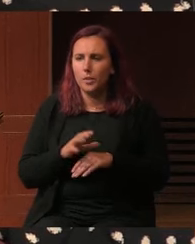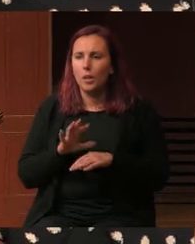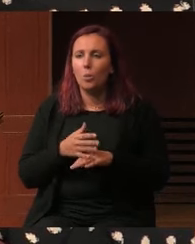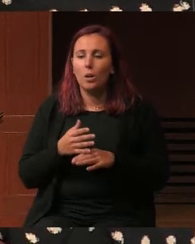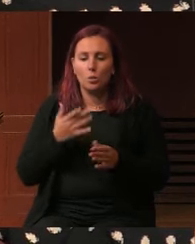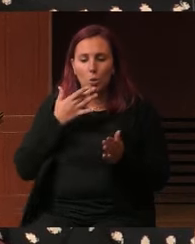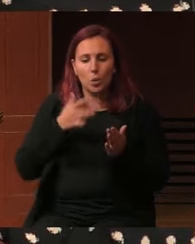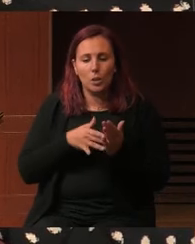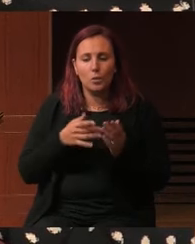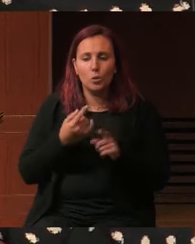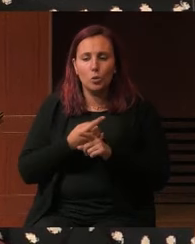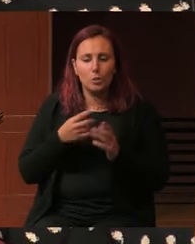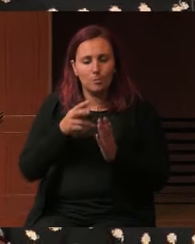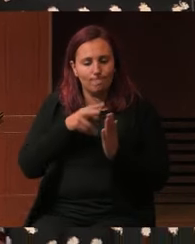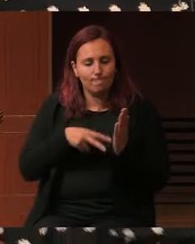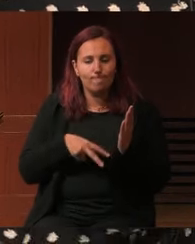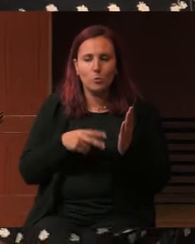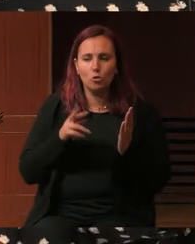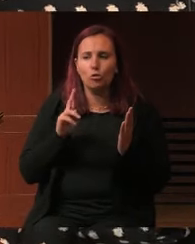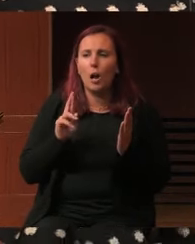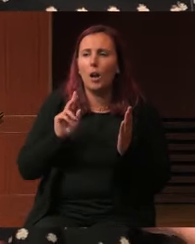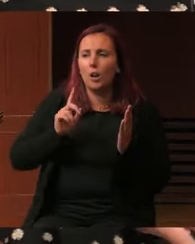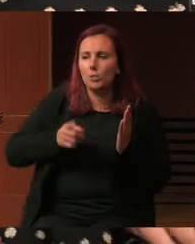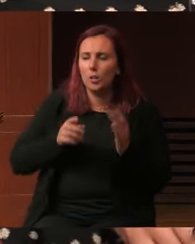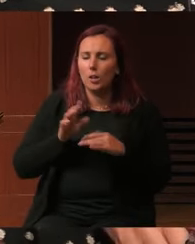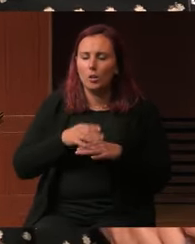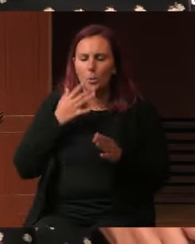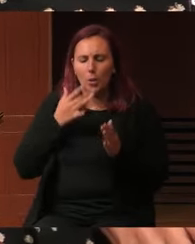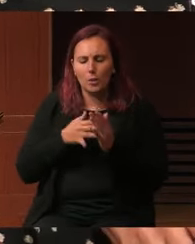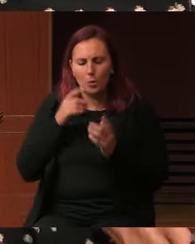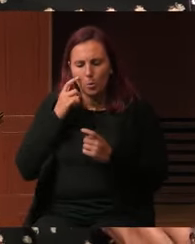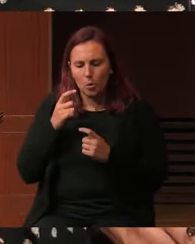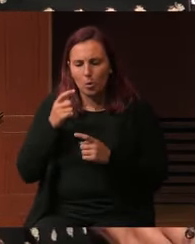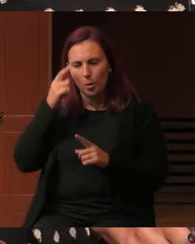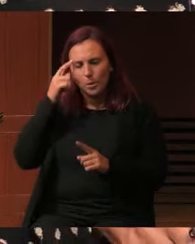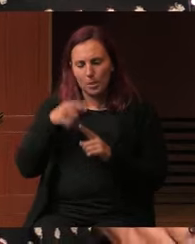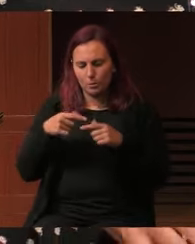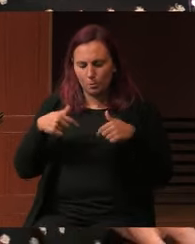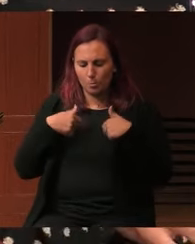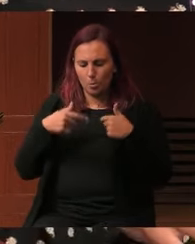livro. Continuamos a procurar o livro para nos conhecermos